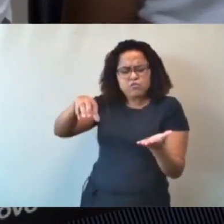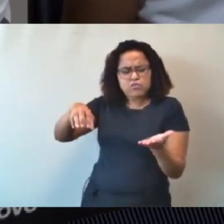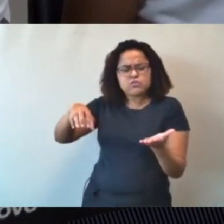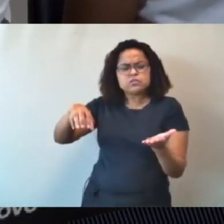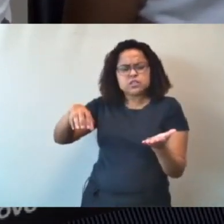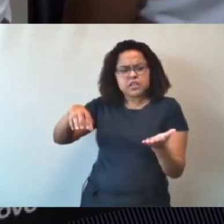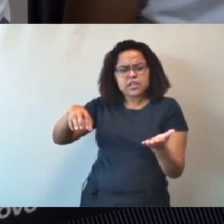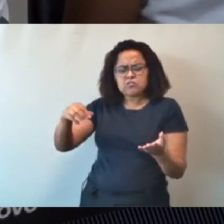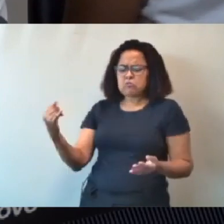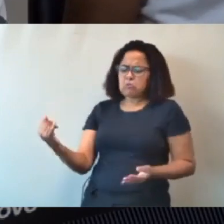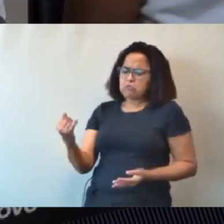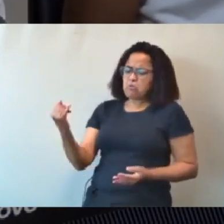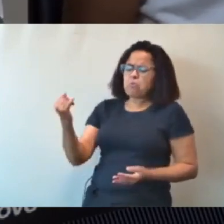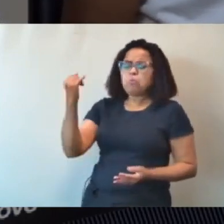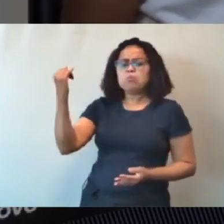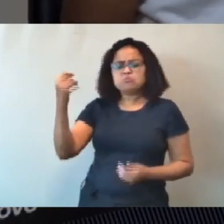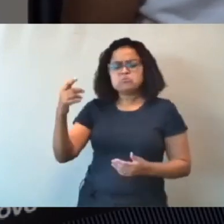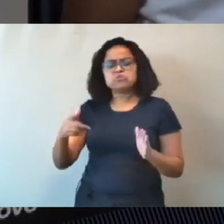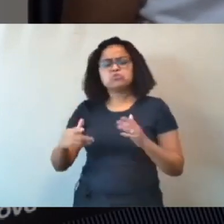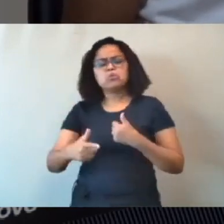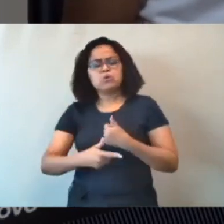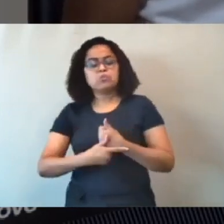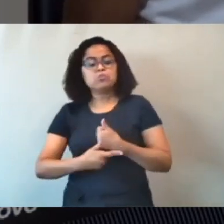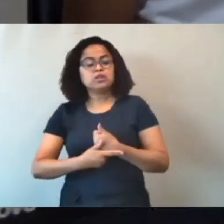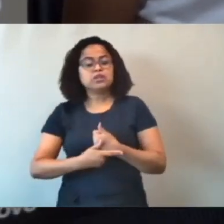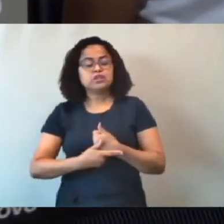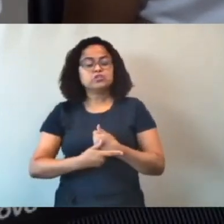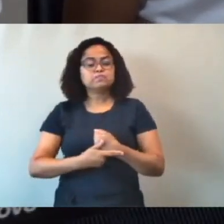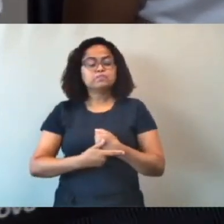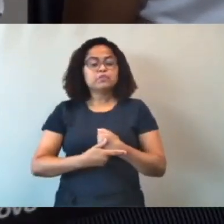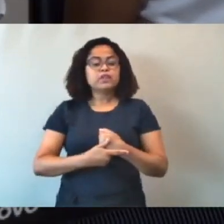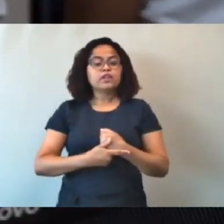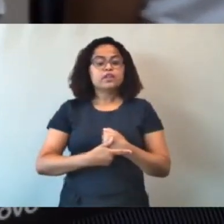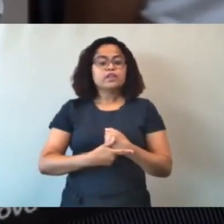importante para a cidade de Belo Horizonte. Hoje você chega em Venda Nova,